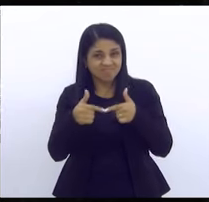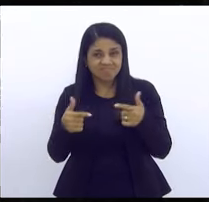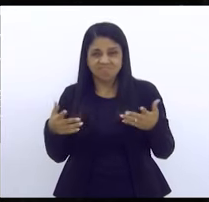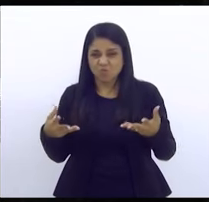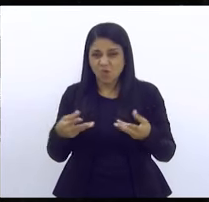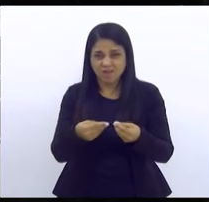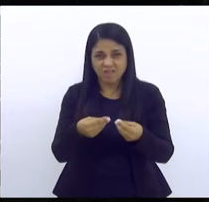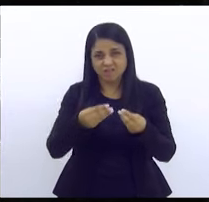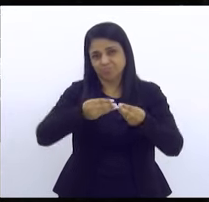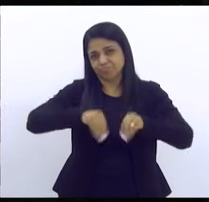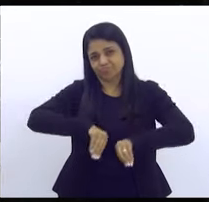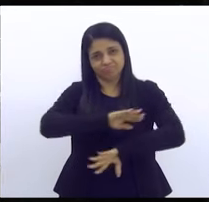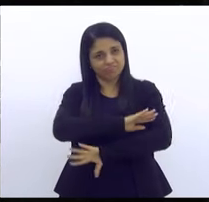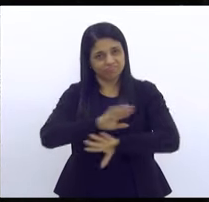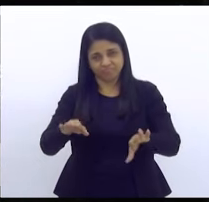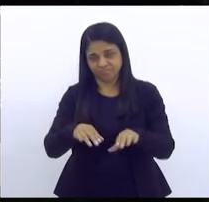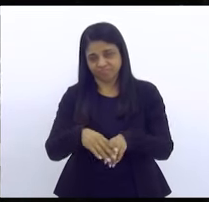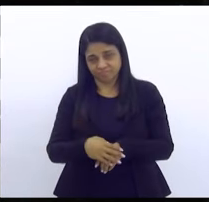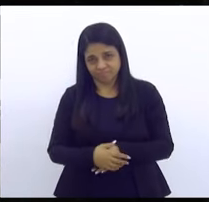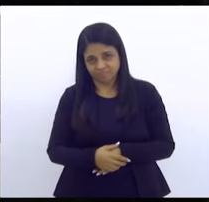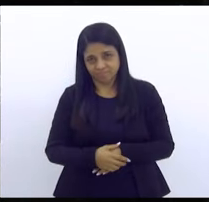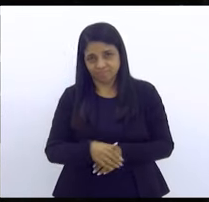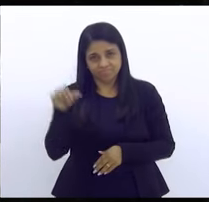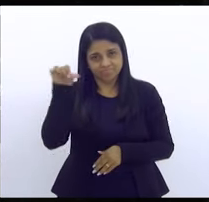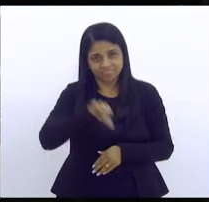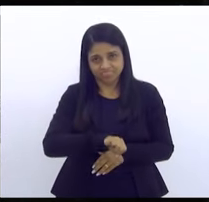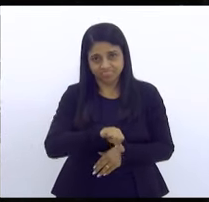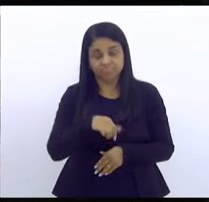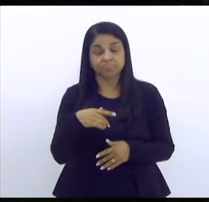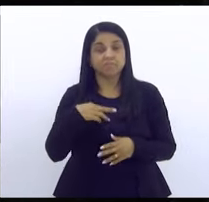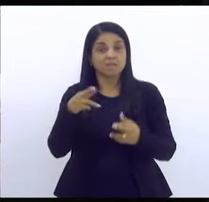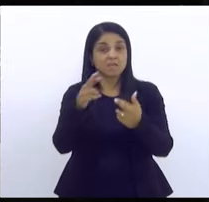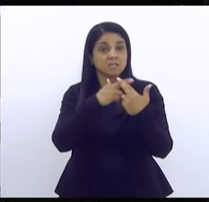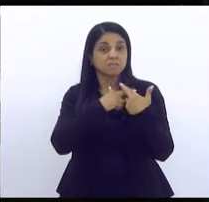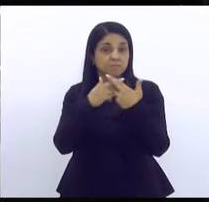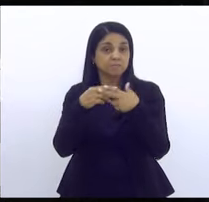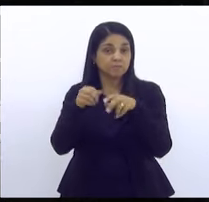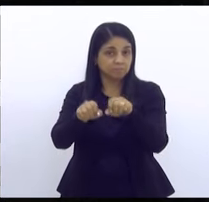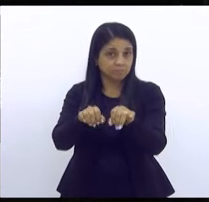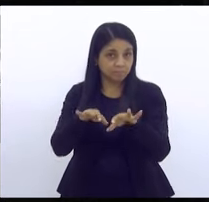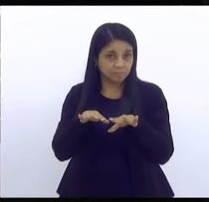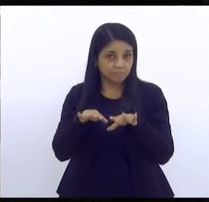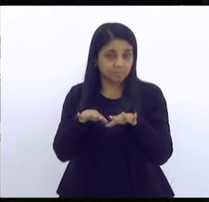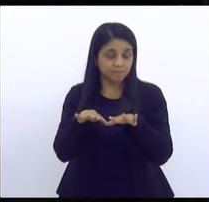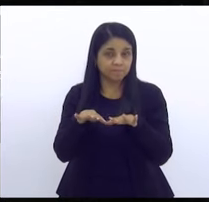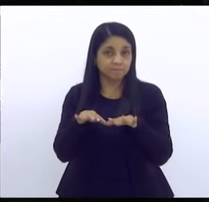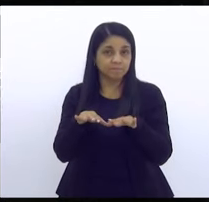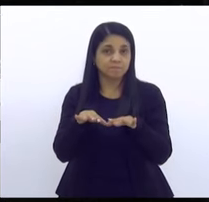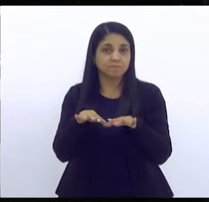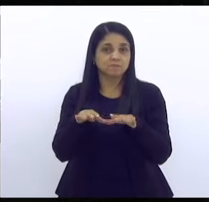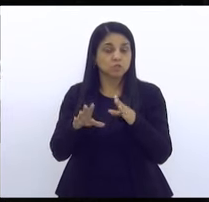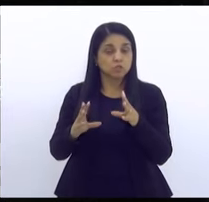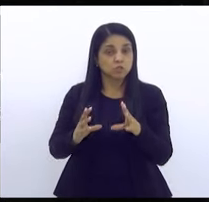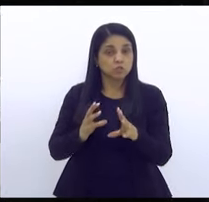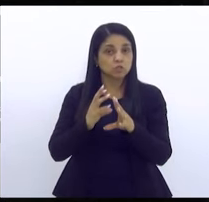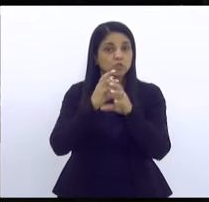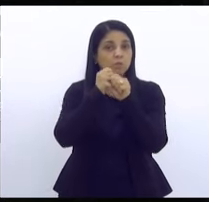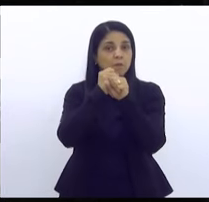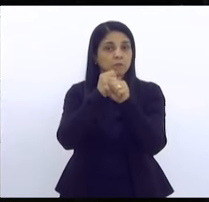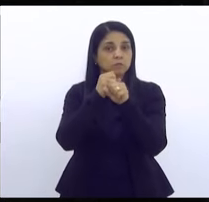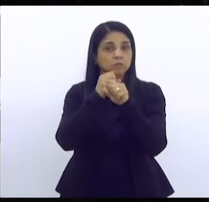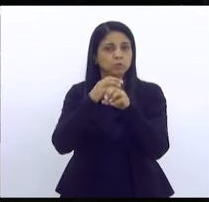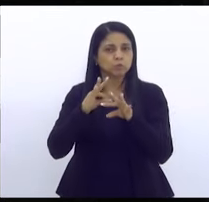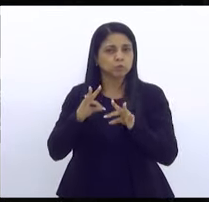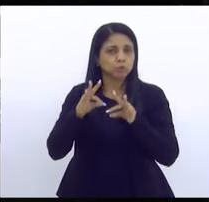dizendo que é de responsabilidade desse parlamento e que estaremos somando todos